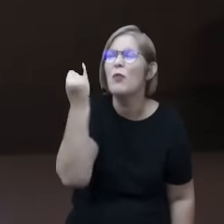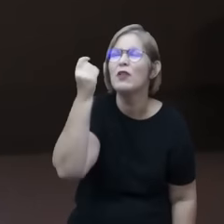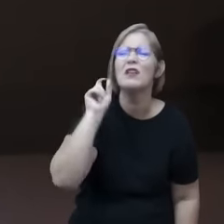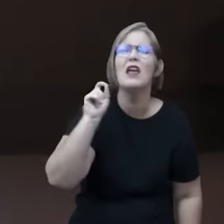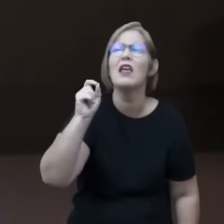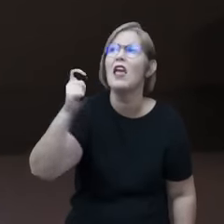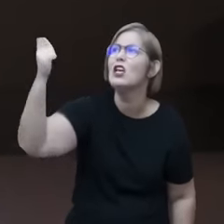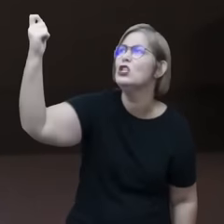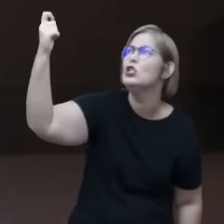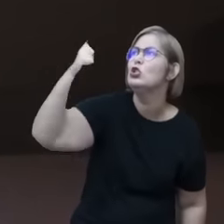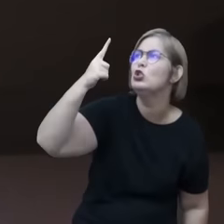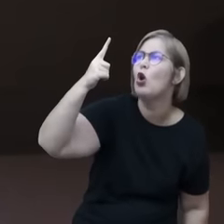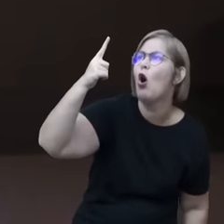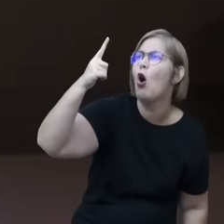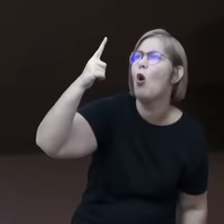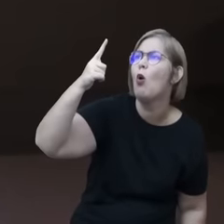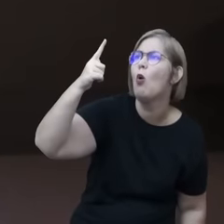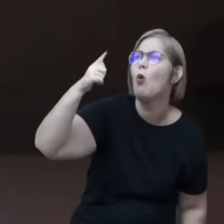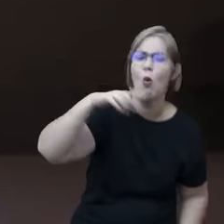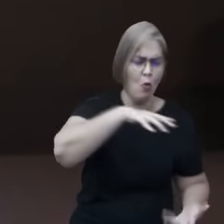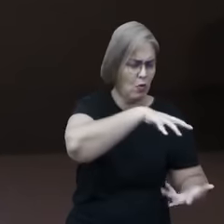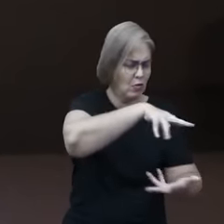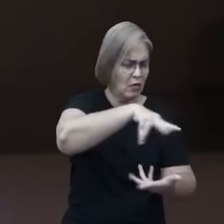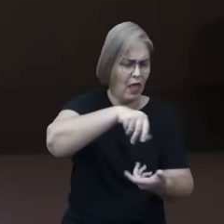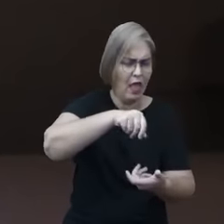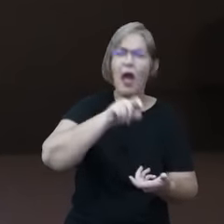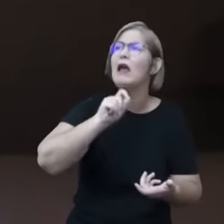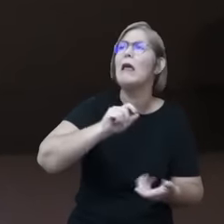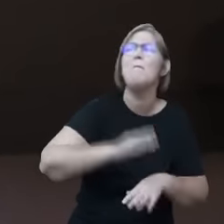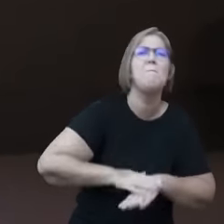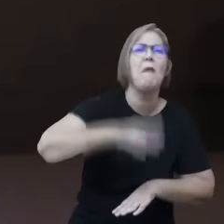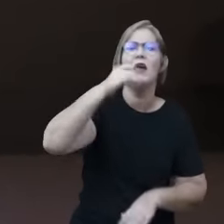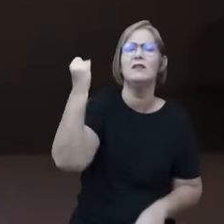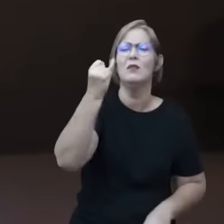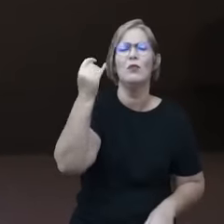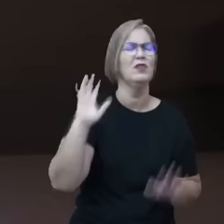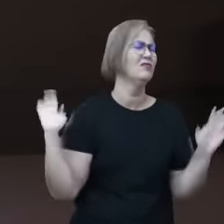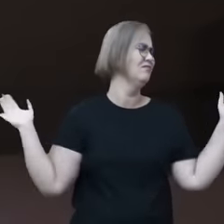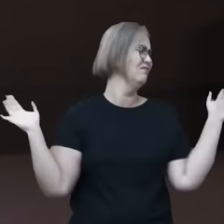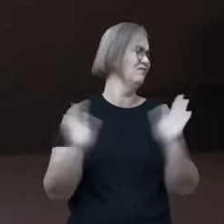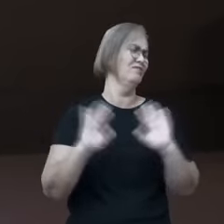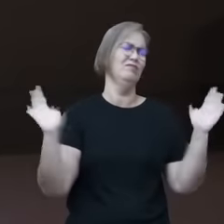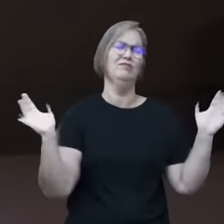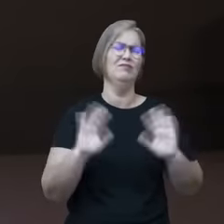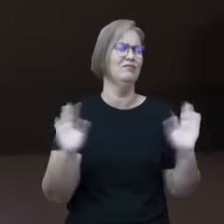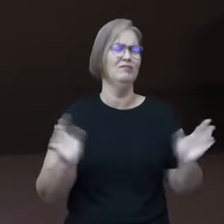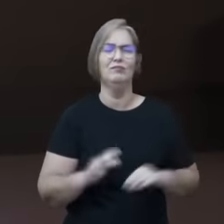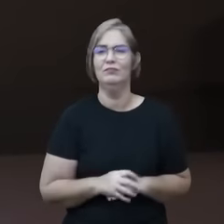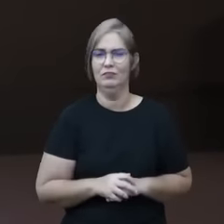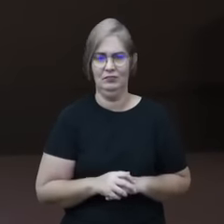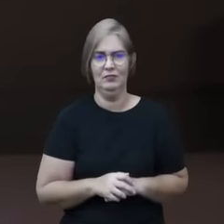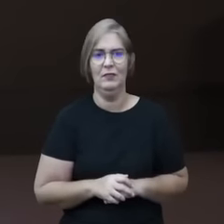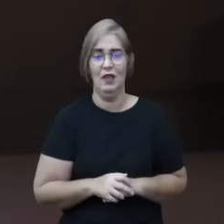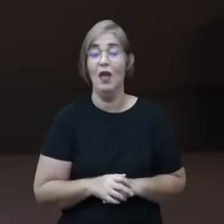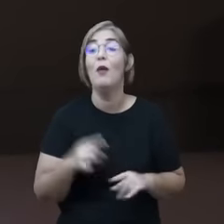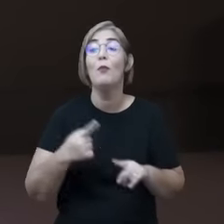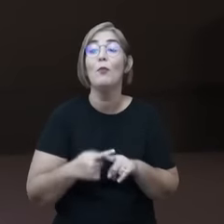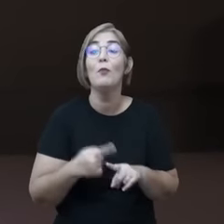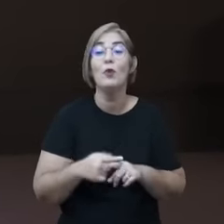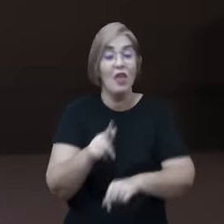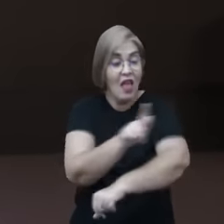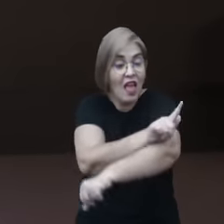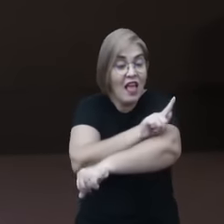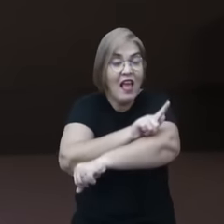necessário, né, eh, decidir, porque Galileu recusa-se, né, a, enfim, morrer por esta ideia.